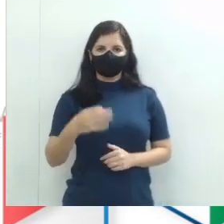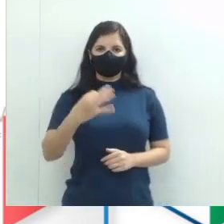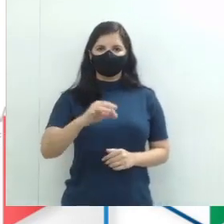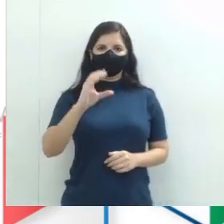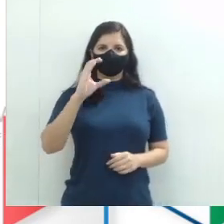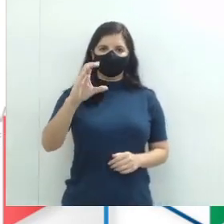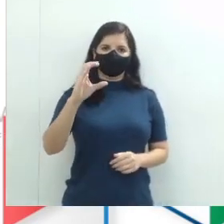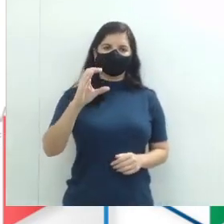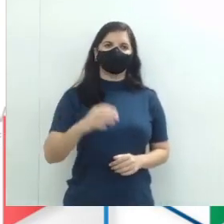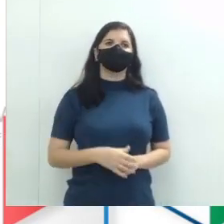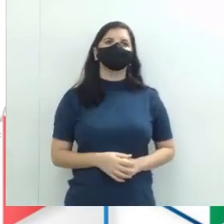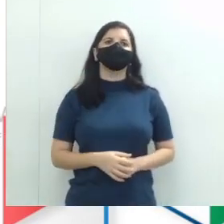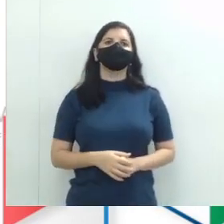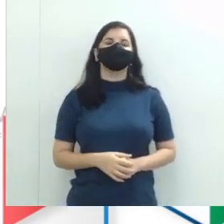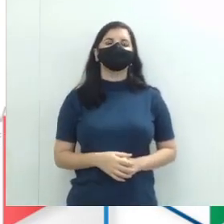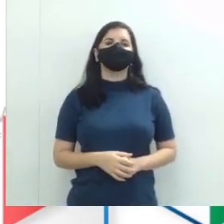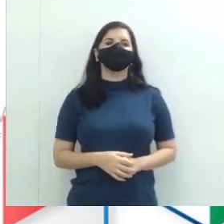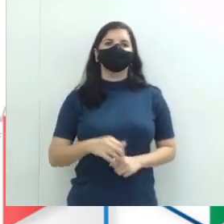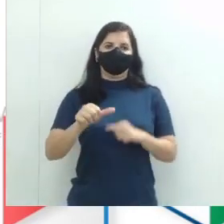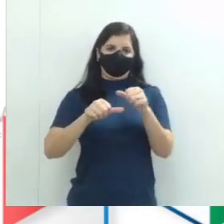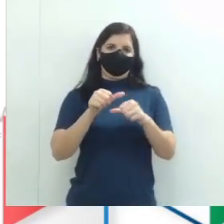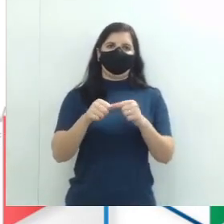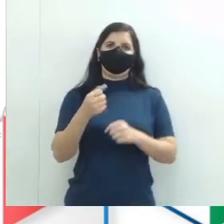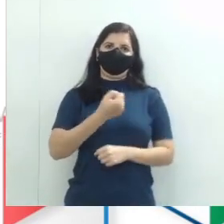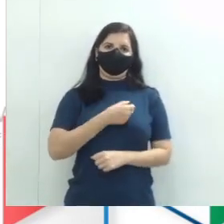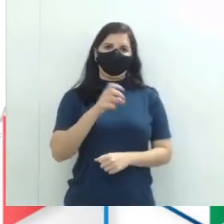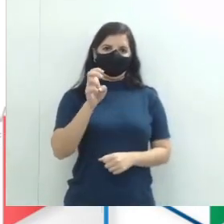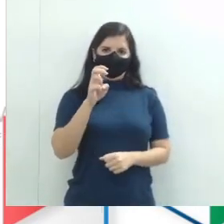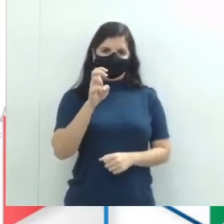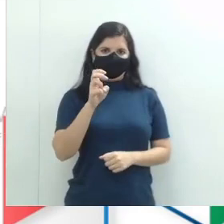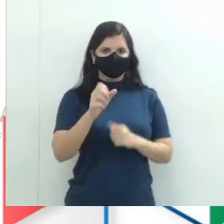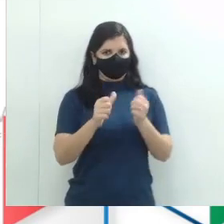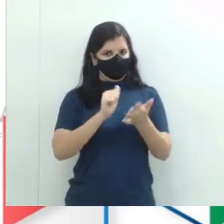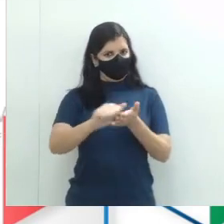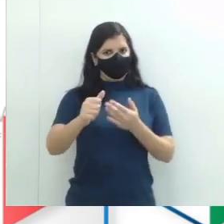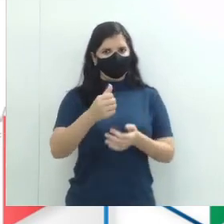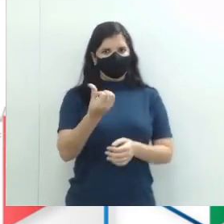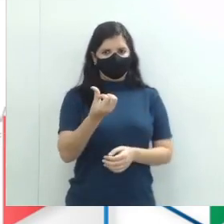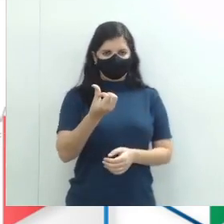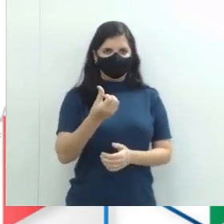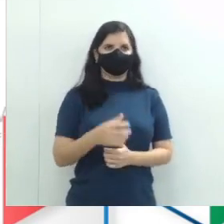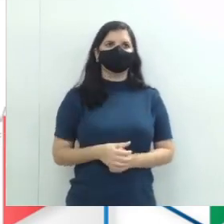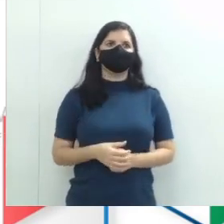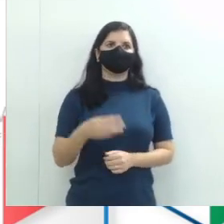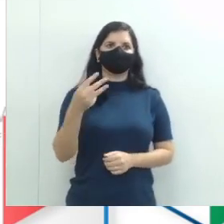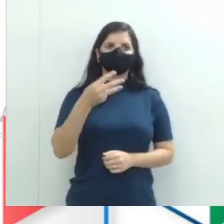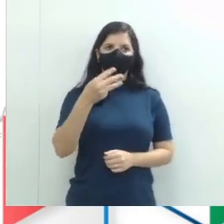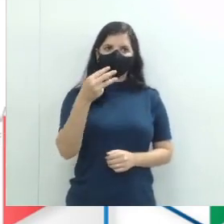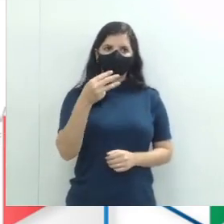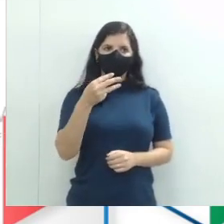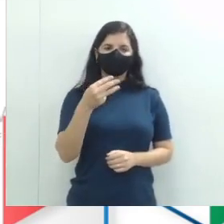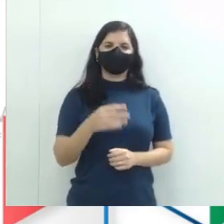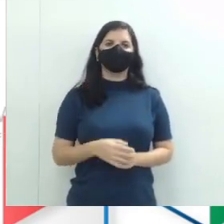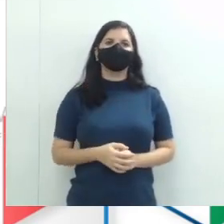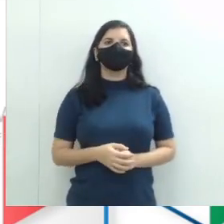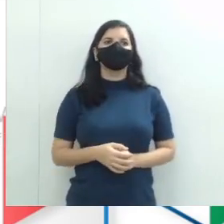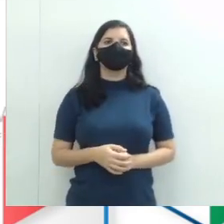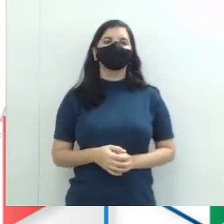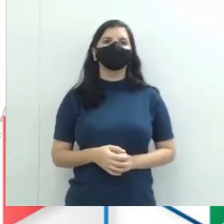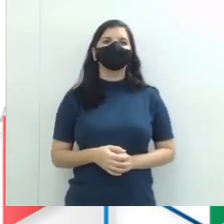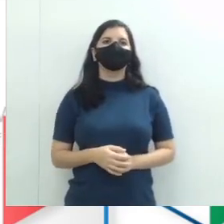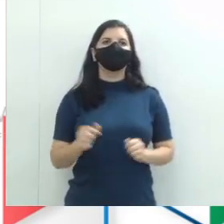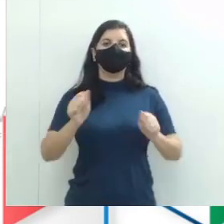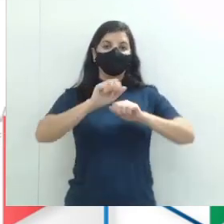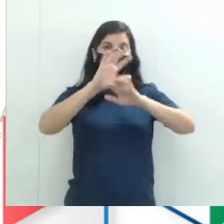alternativa C com a correção, claro, desse 5 aí no final. Terceira questão, para a gente poder ter uma noção